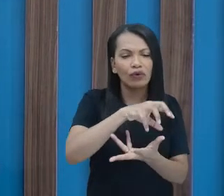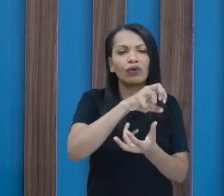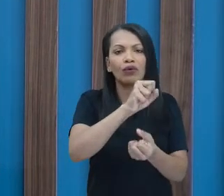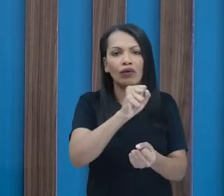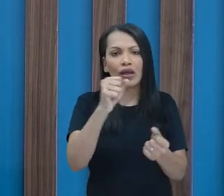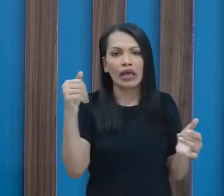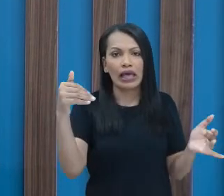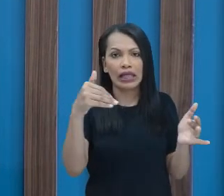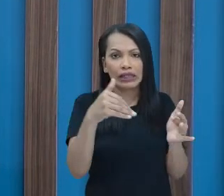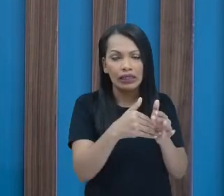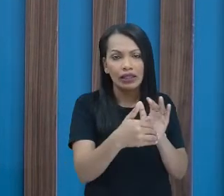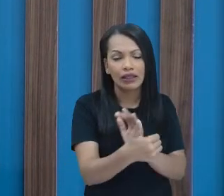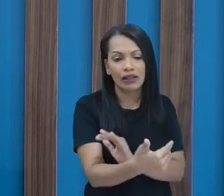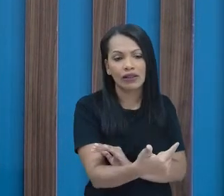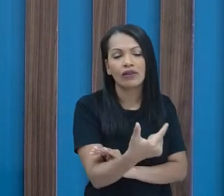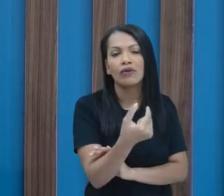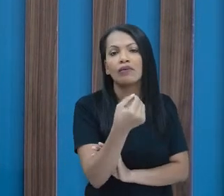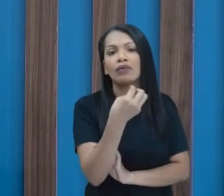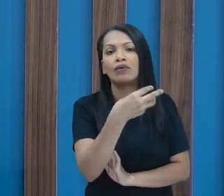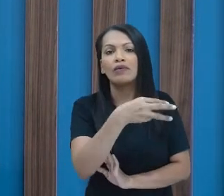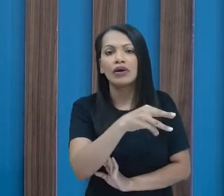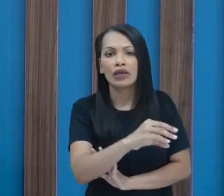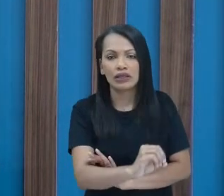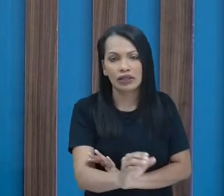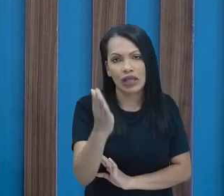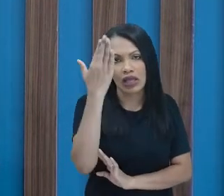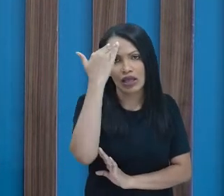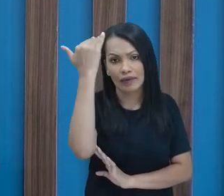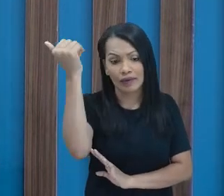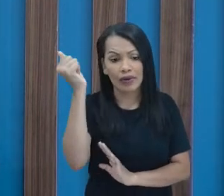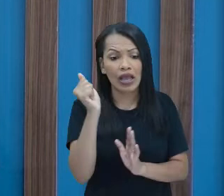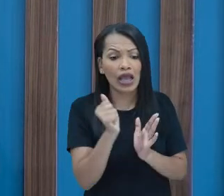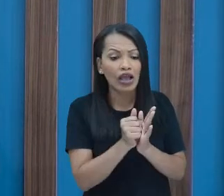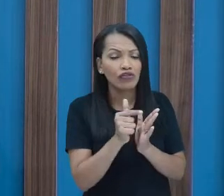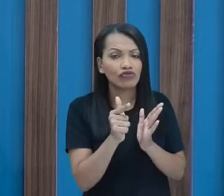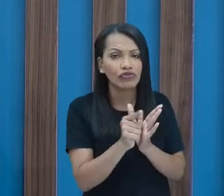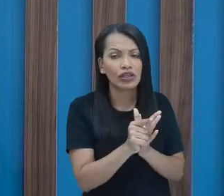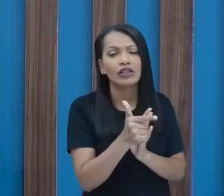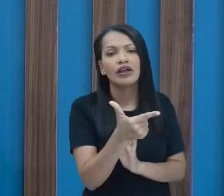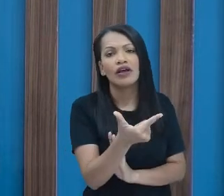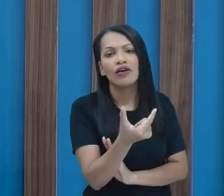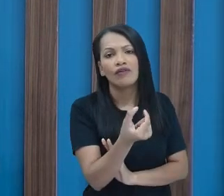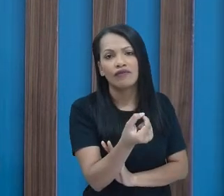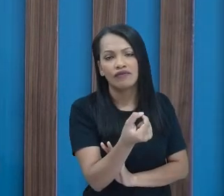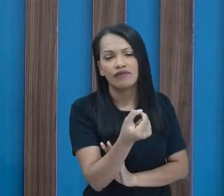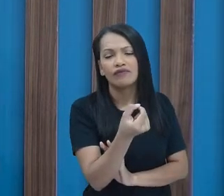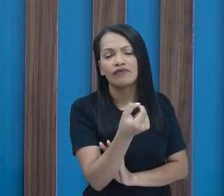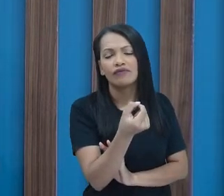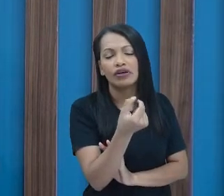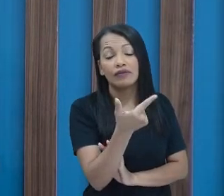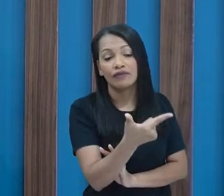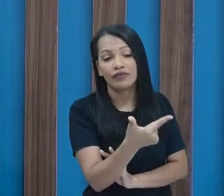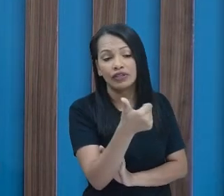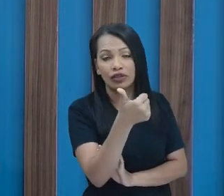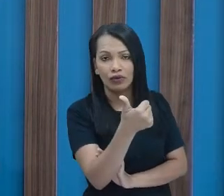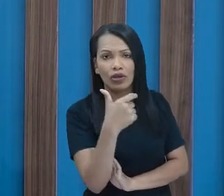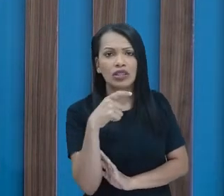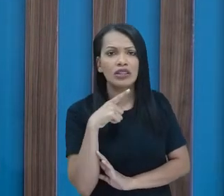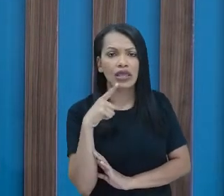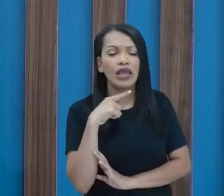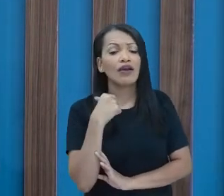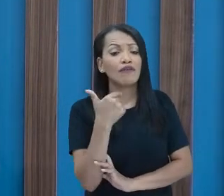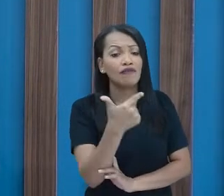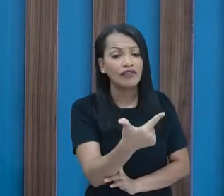até 2030, lançando lá a famosa Agenda 21, que são os 21 objetivos para a gente ter um mundo